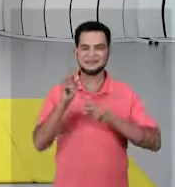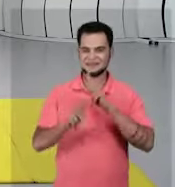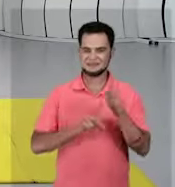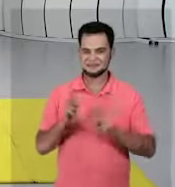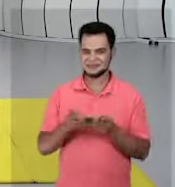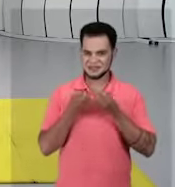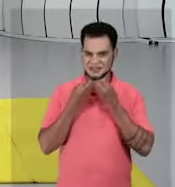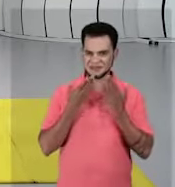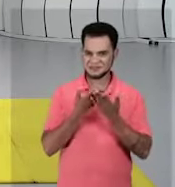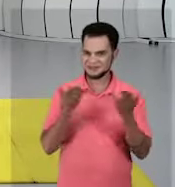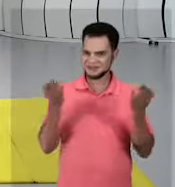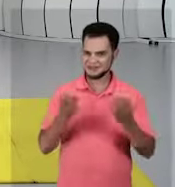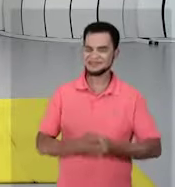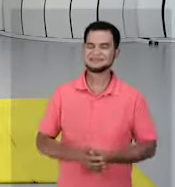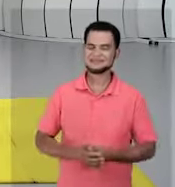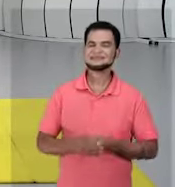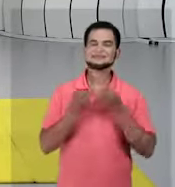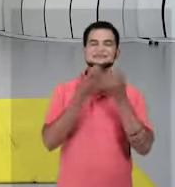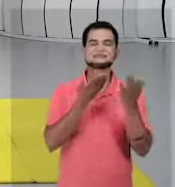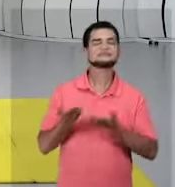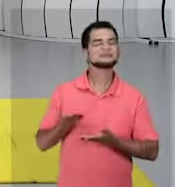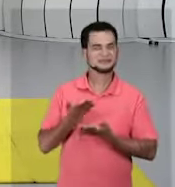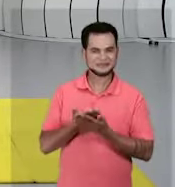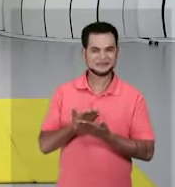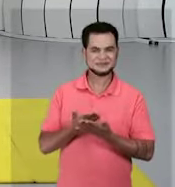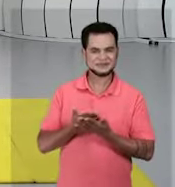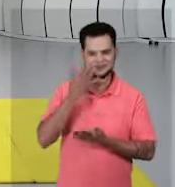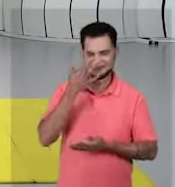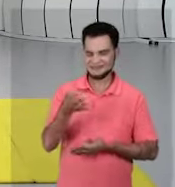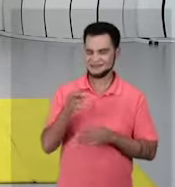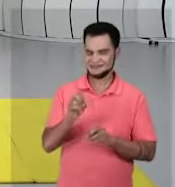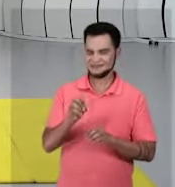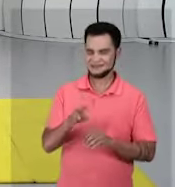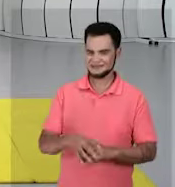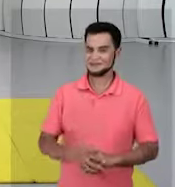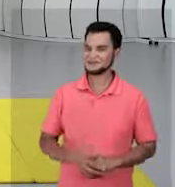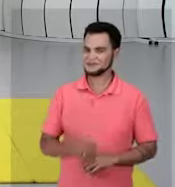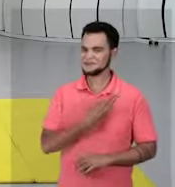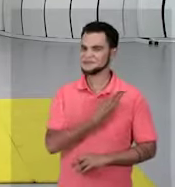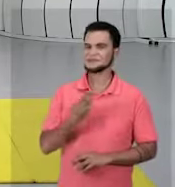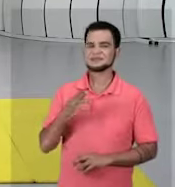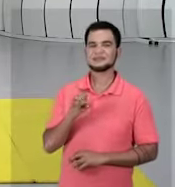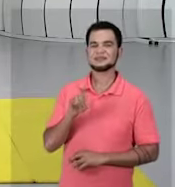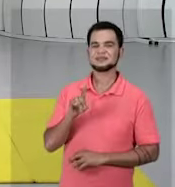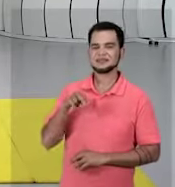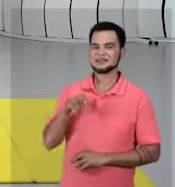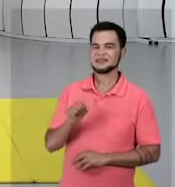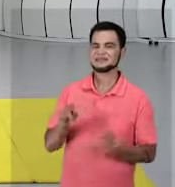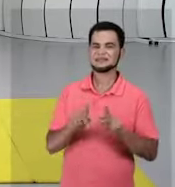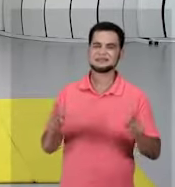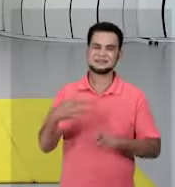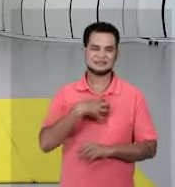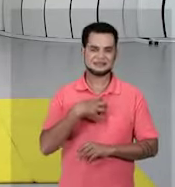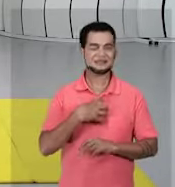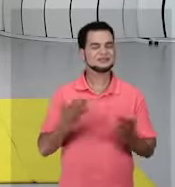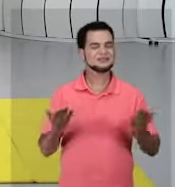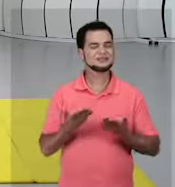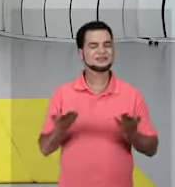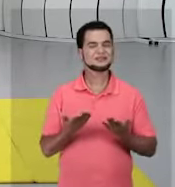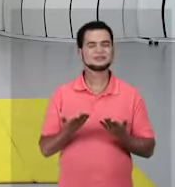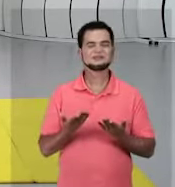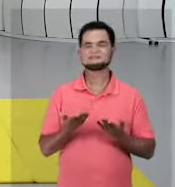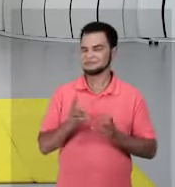pessoal, tudo bem com vocês? Bem-vindos a mais uma aula do Se Liga na Educação. Meu nome é Edneia, sou professora de Ciências e hoje nós